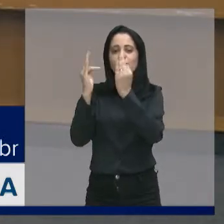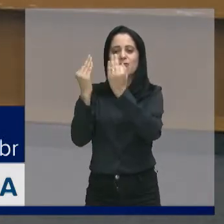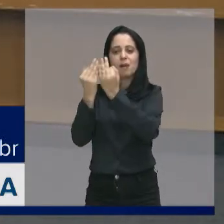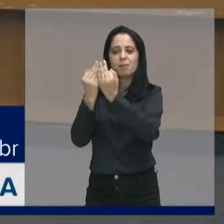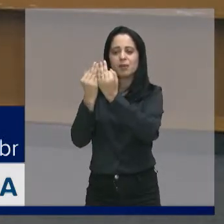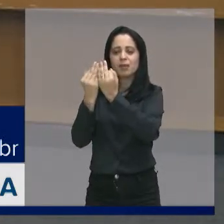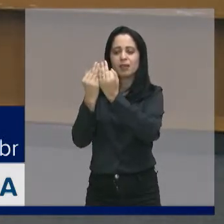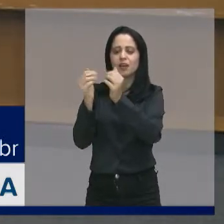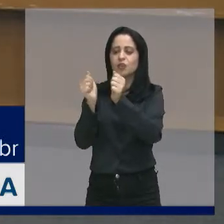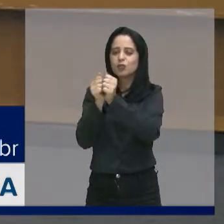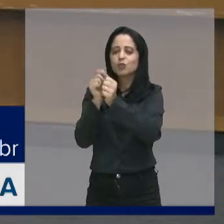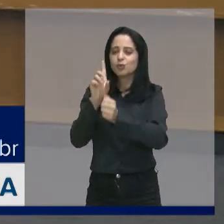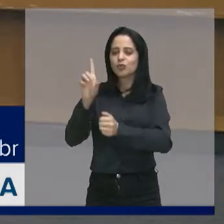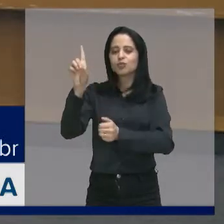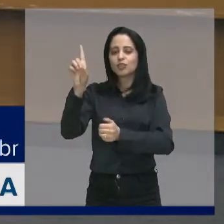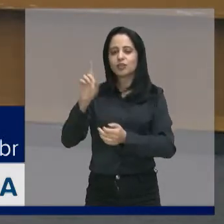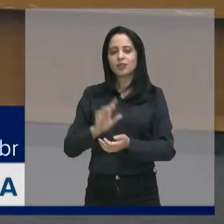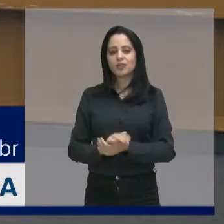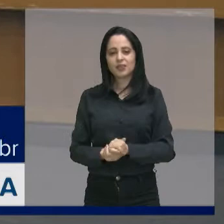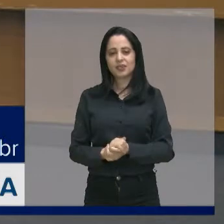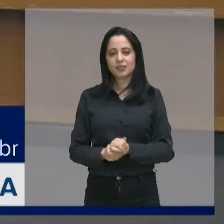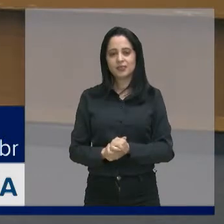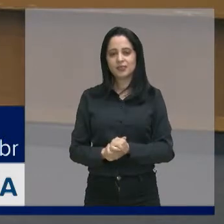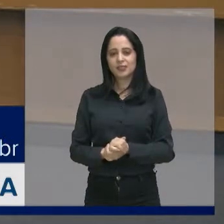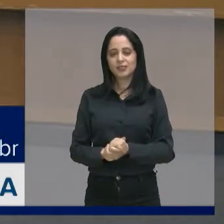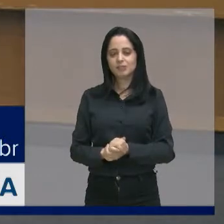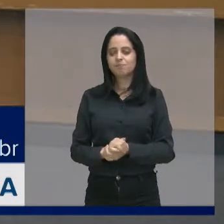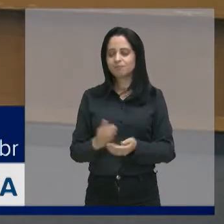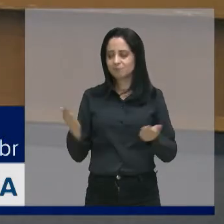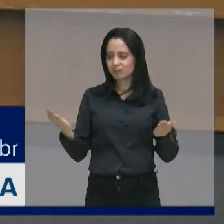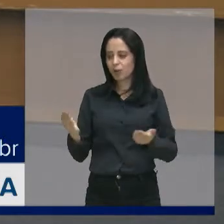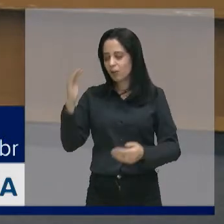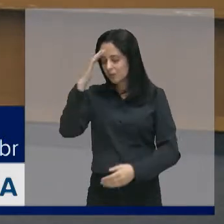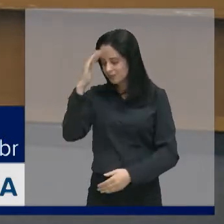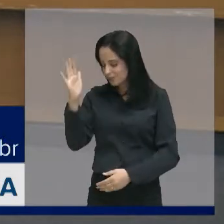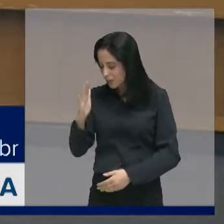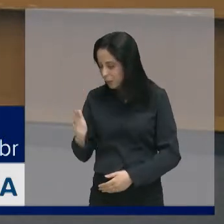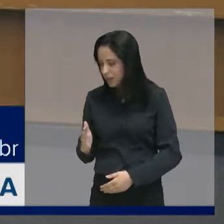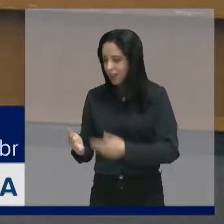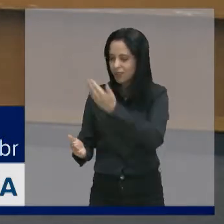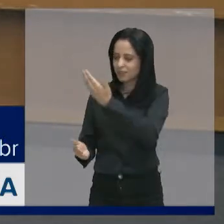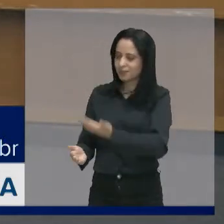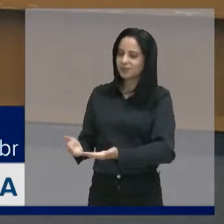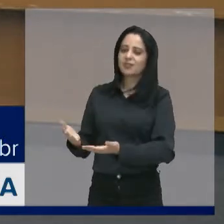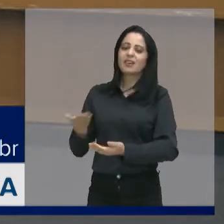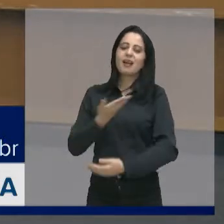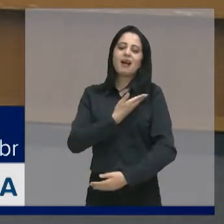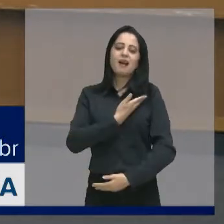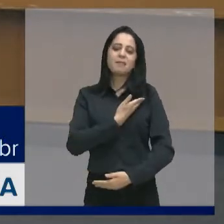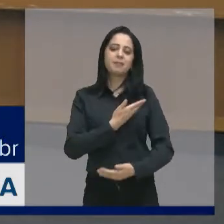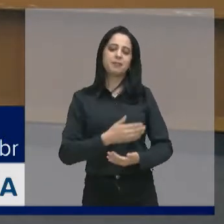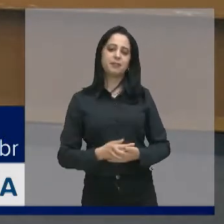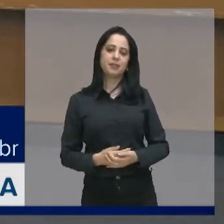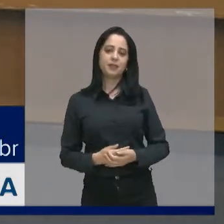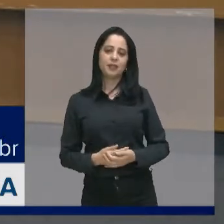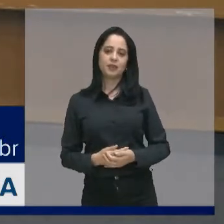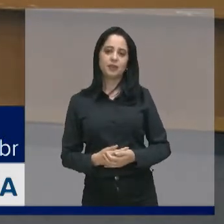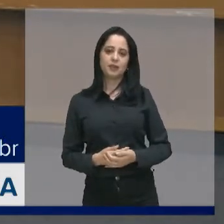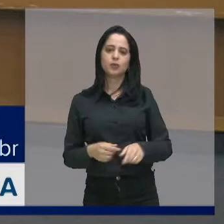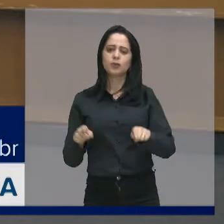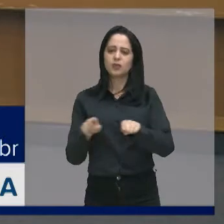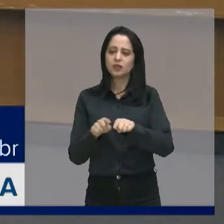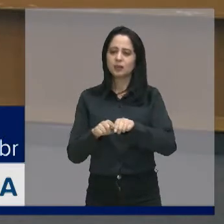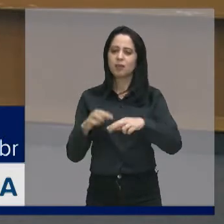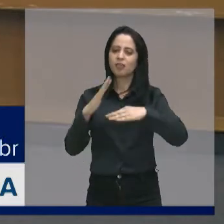Junto com Deus. Então, fica aqui a nossa homenagem ao Oswaldo, esse grande amigo, e também, né, uma palavra de